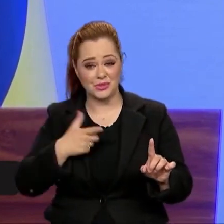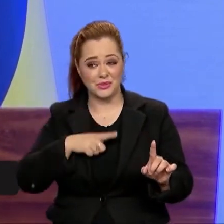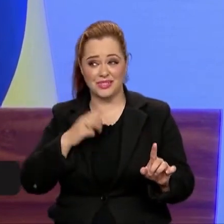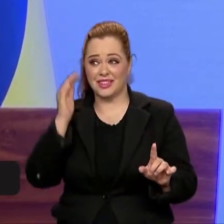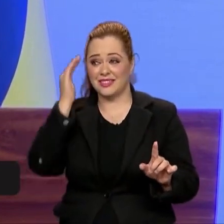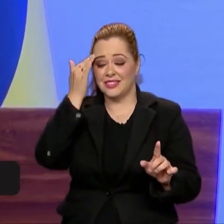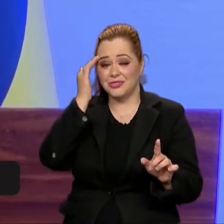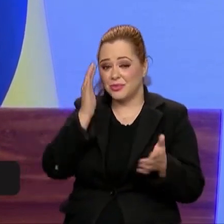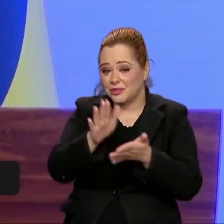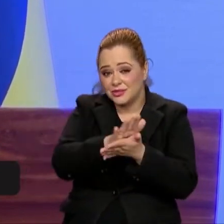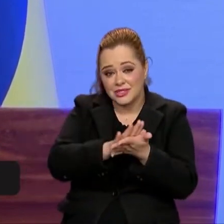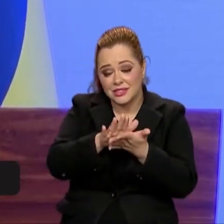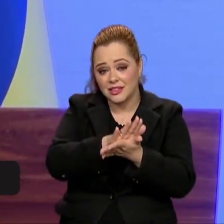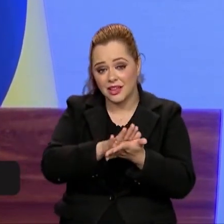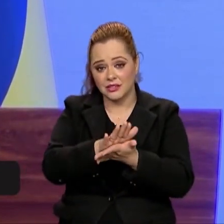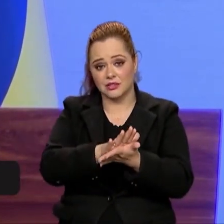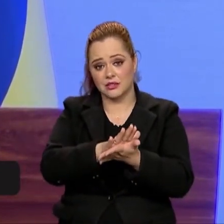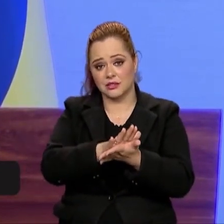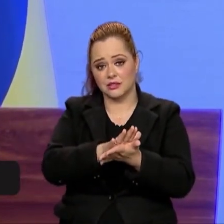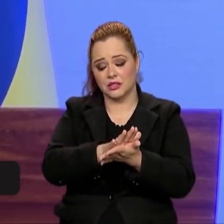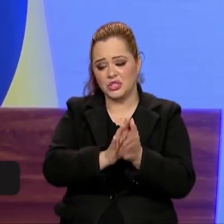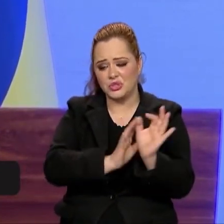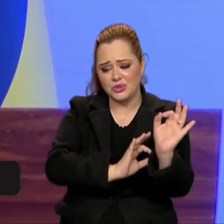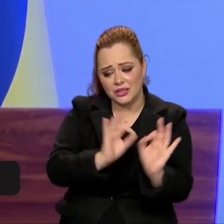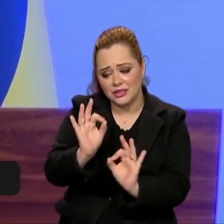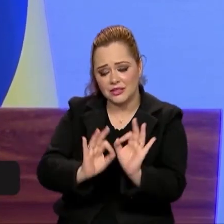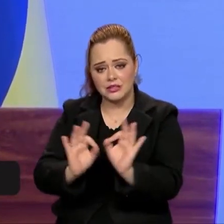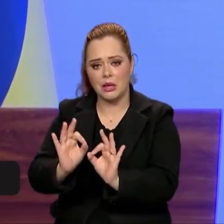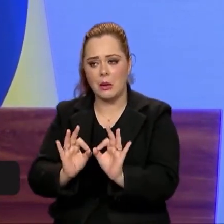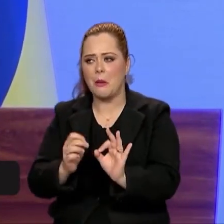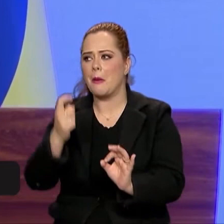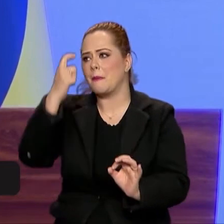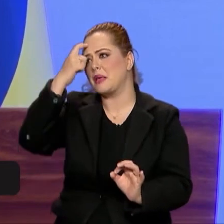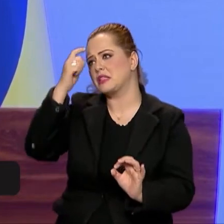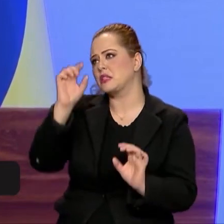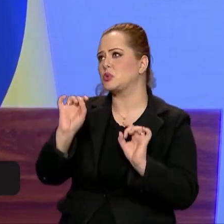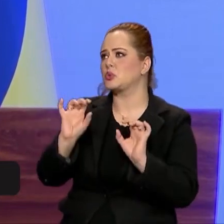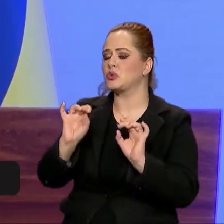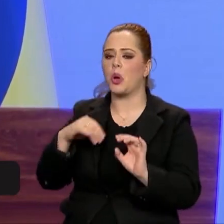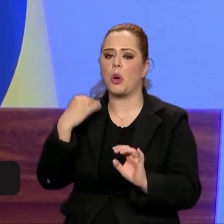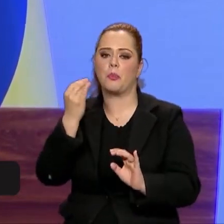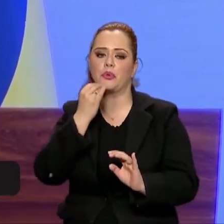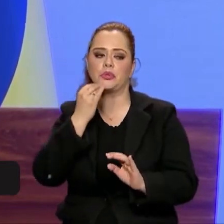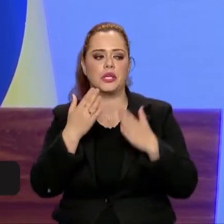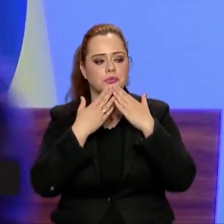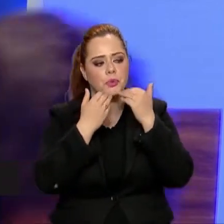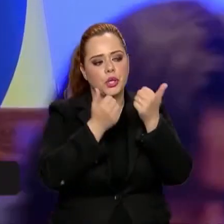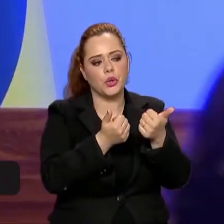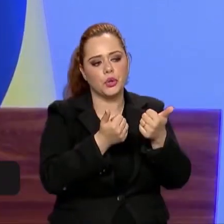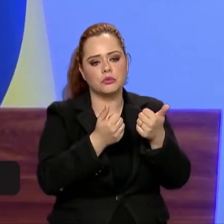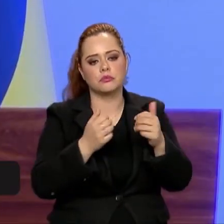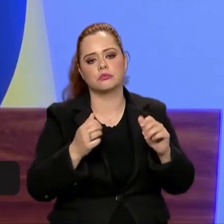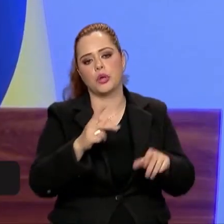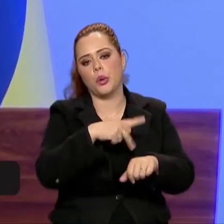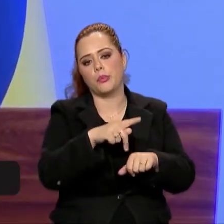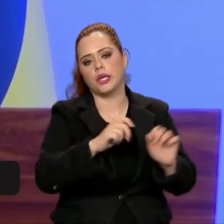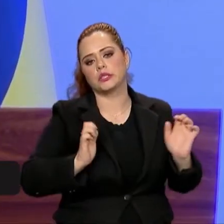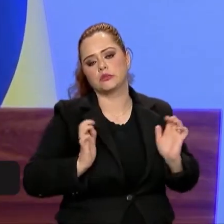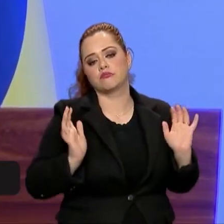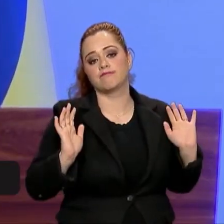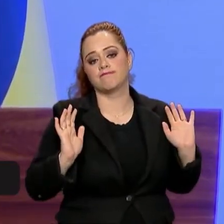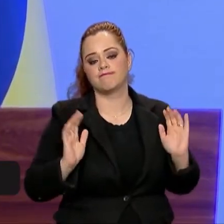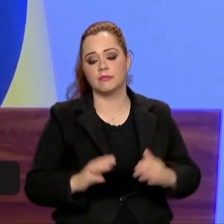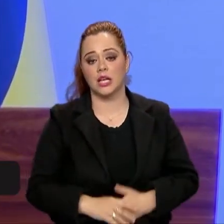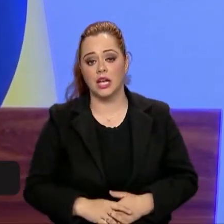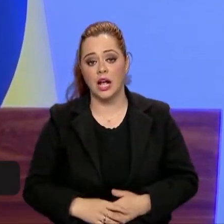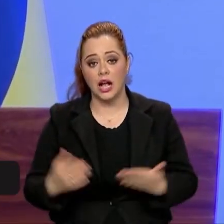discernimento de fazer as coisas achando que vai aparecer oportunidade melhor. E agora